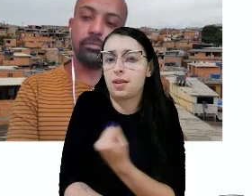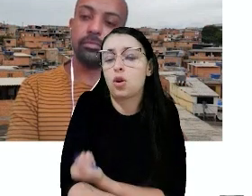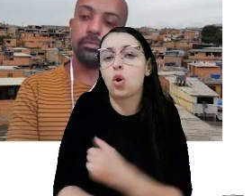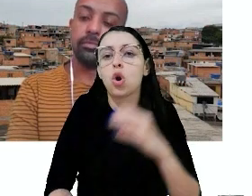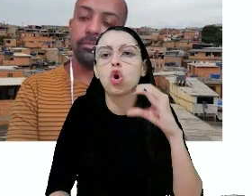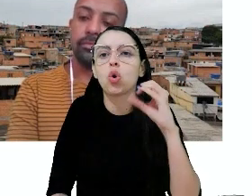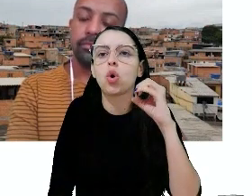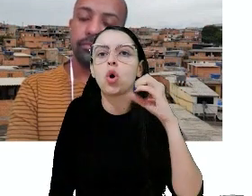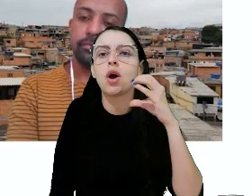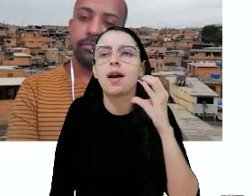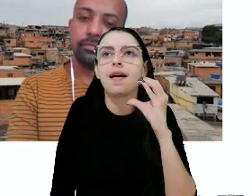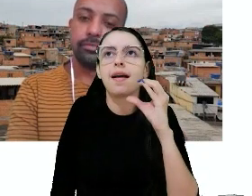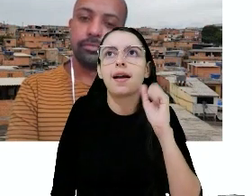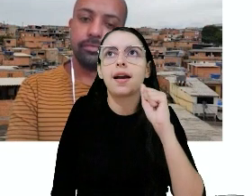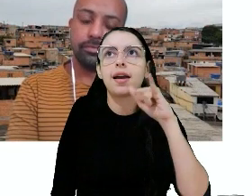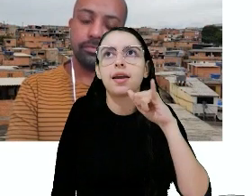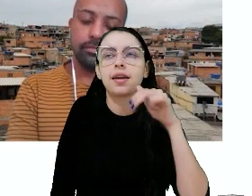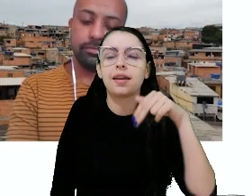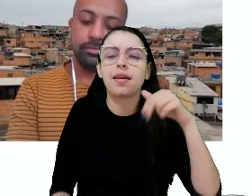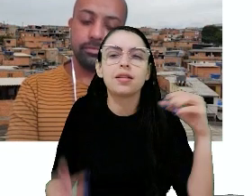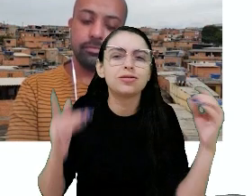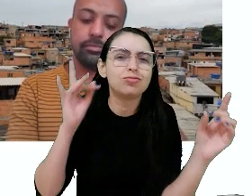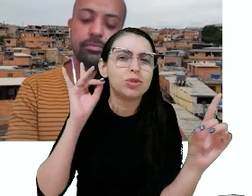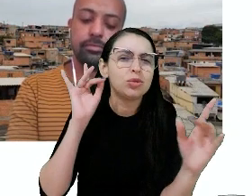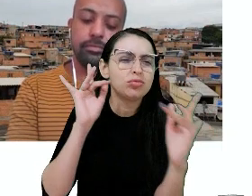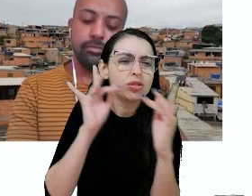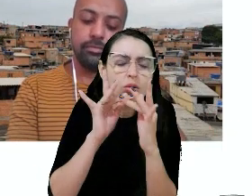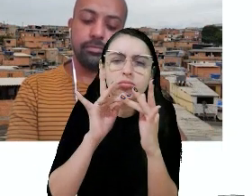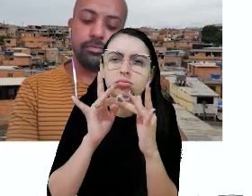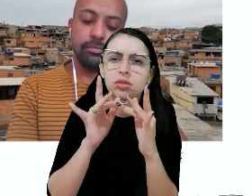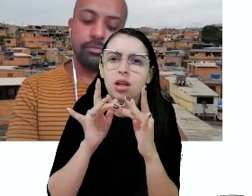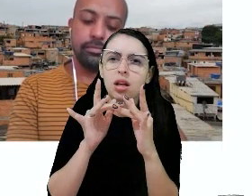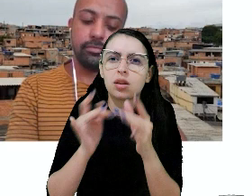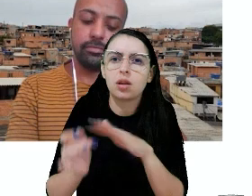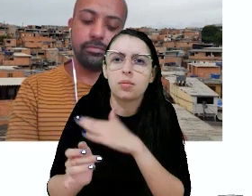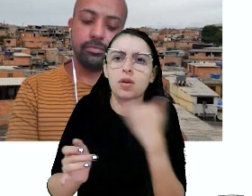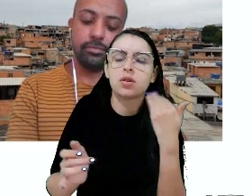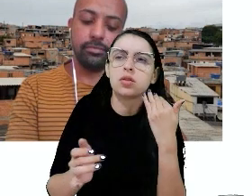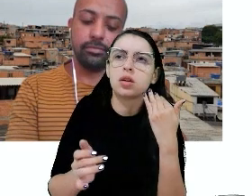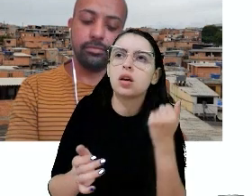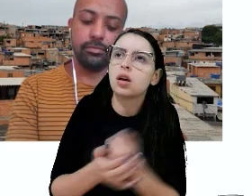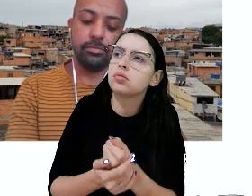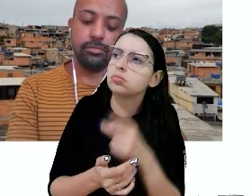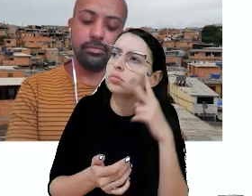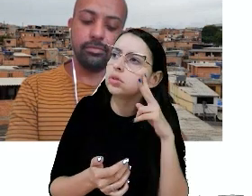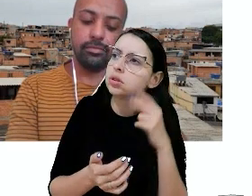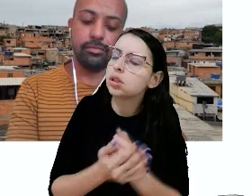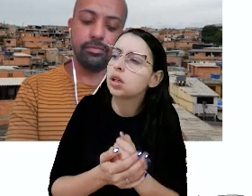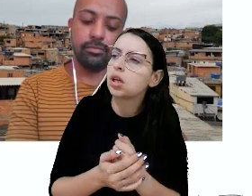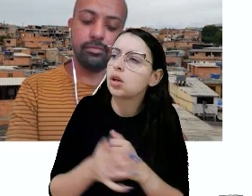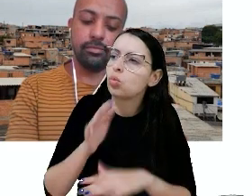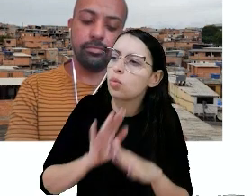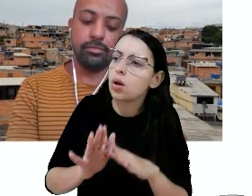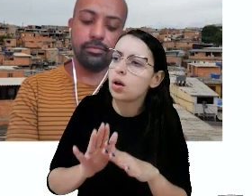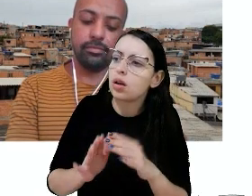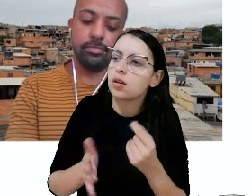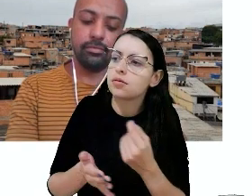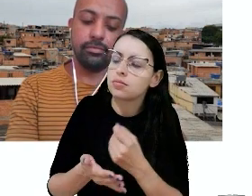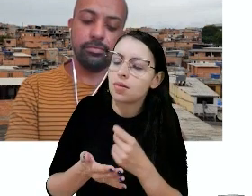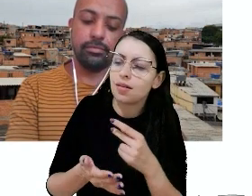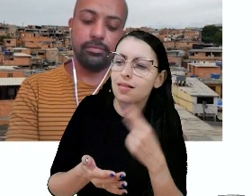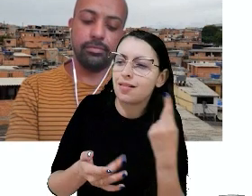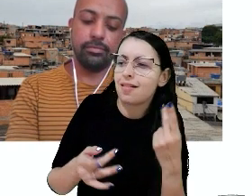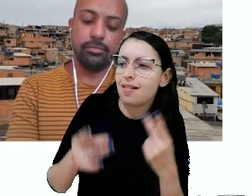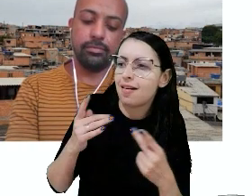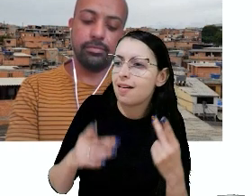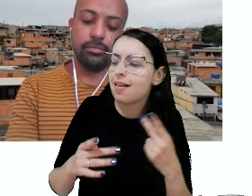cocaína, chegando muito perto da morte. Na casa de recuperação, escreveu sua primeira letra de rap e